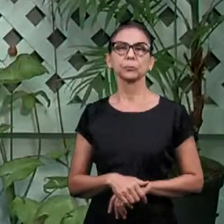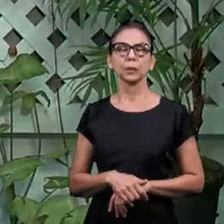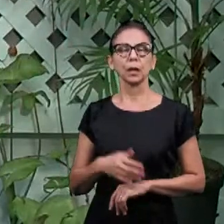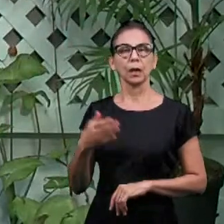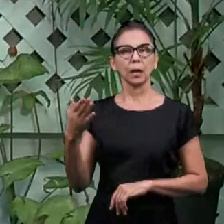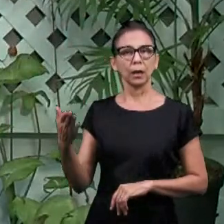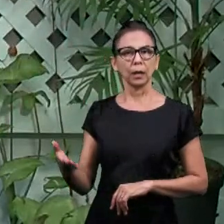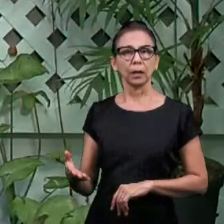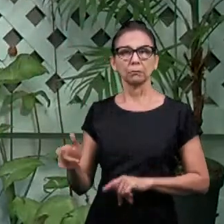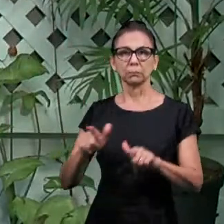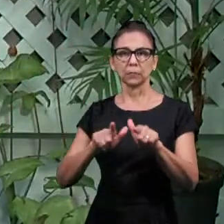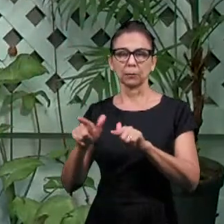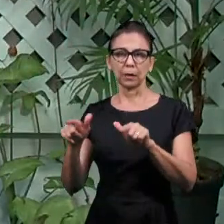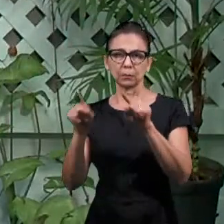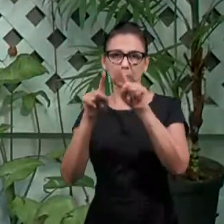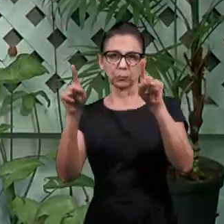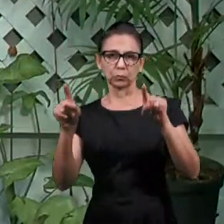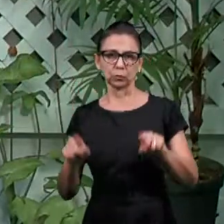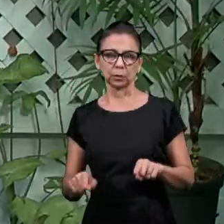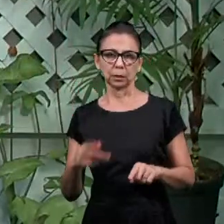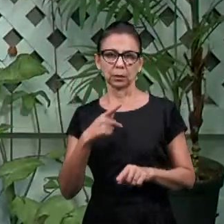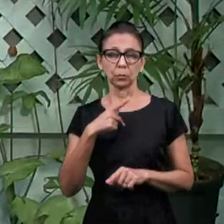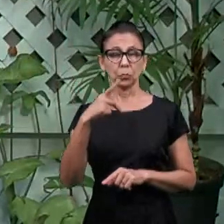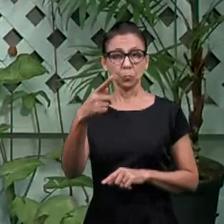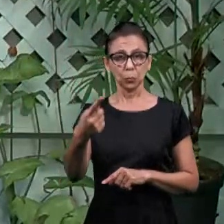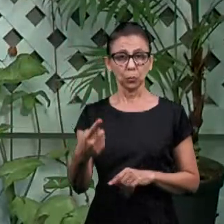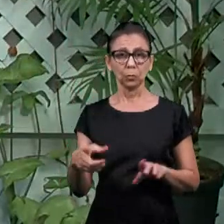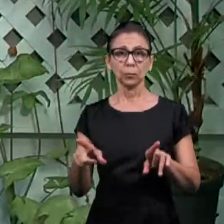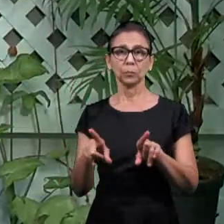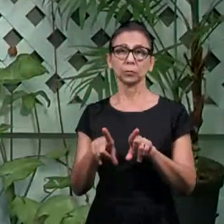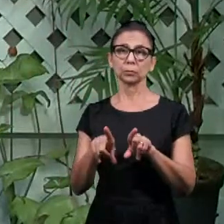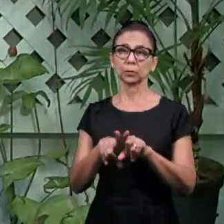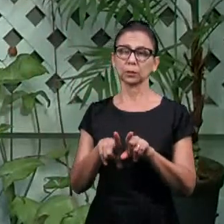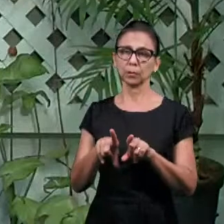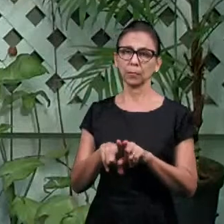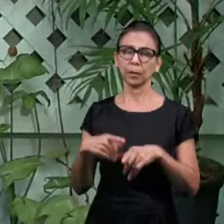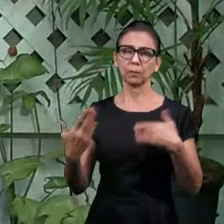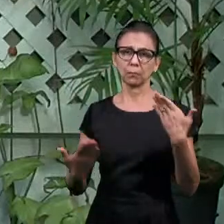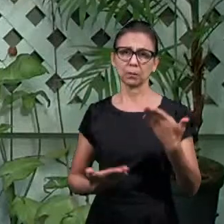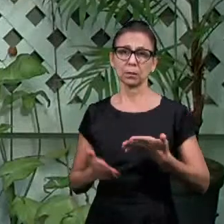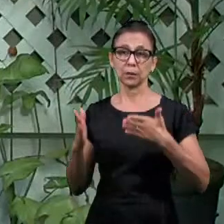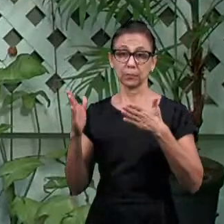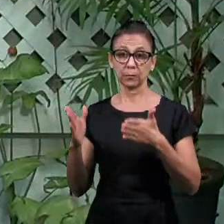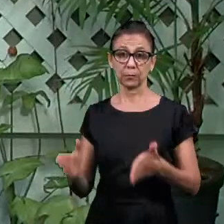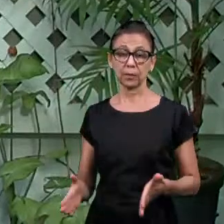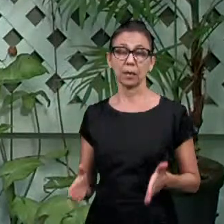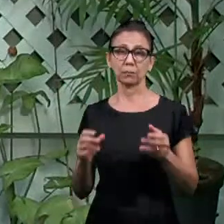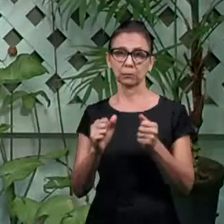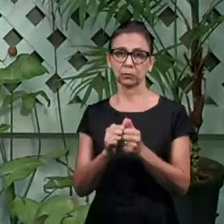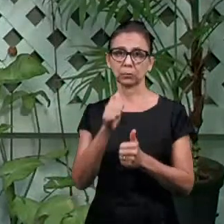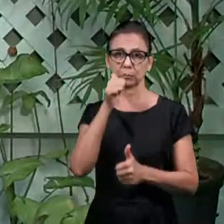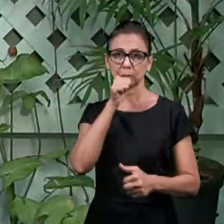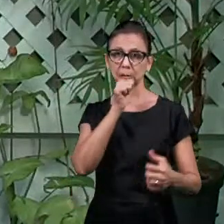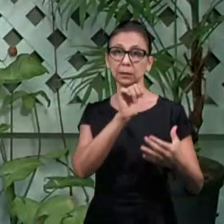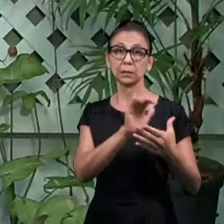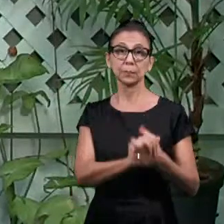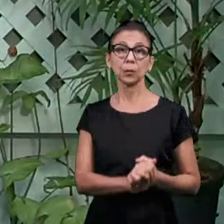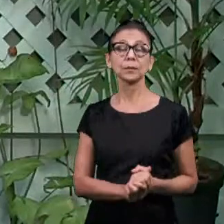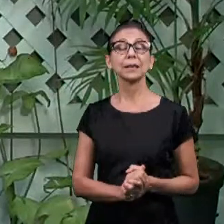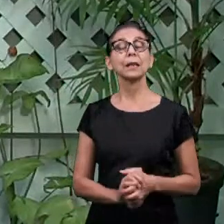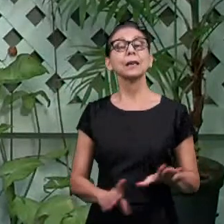esposa, homens assim, desse quilate. E comemorando isso, nós estamos dando início às